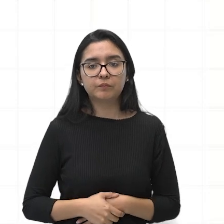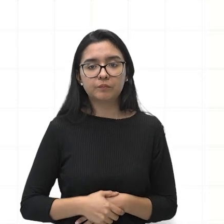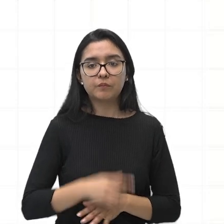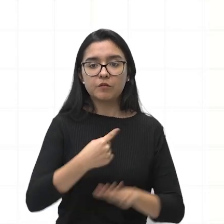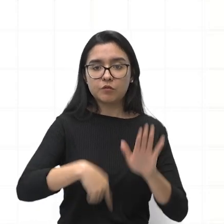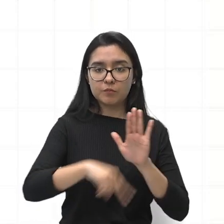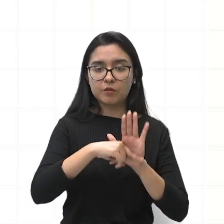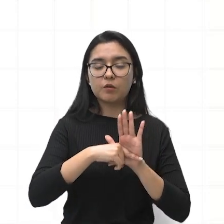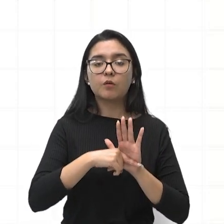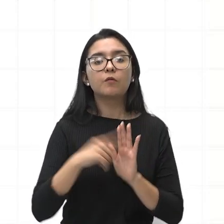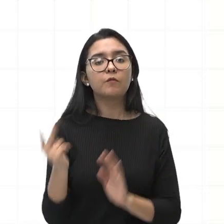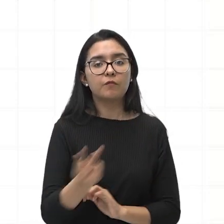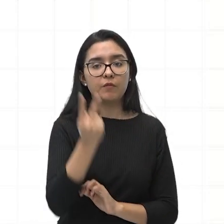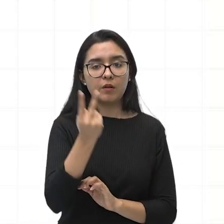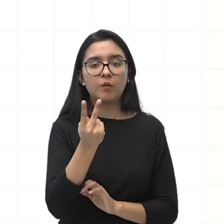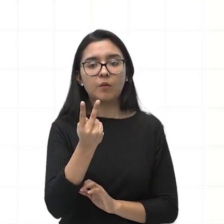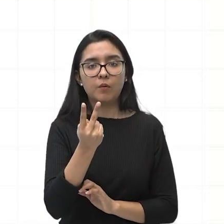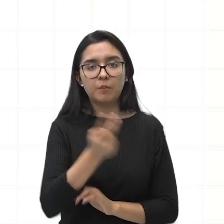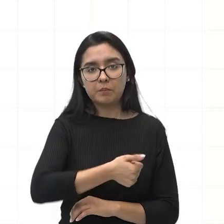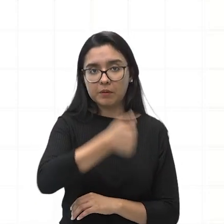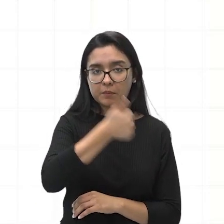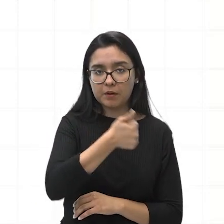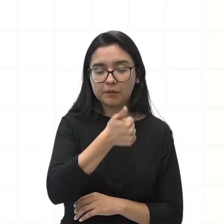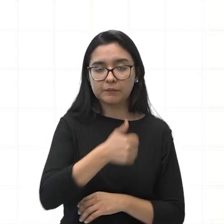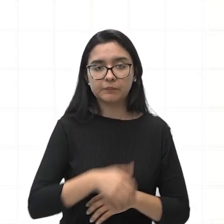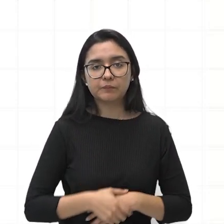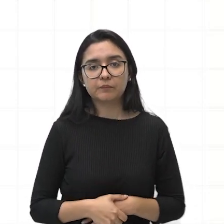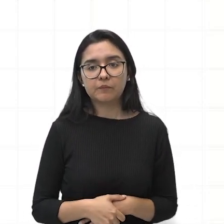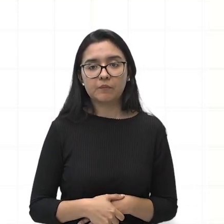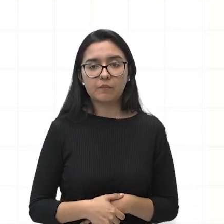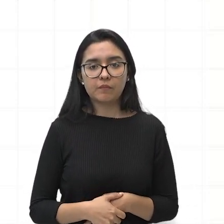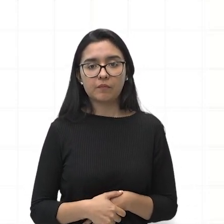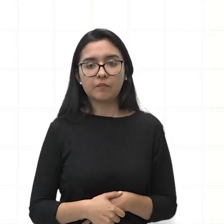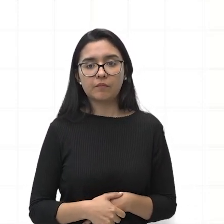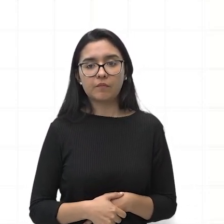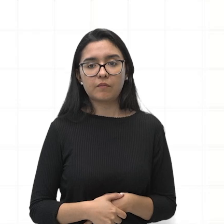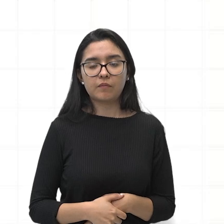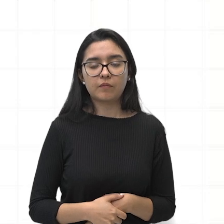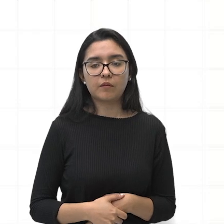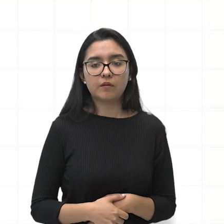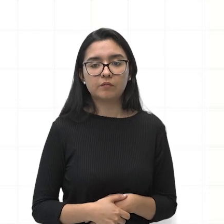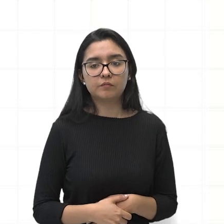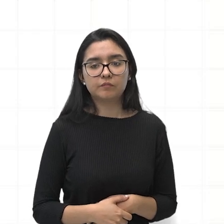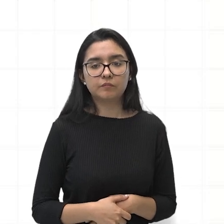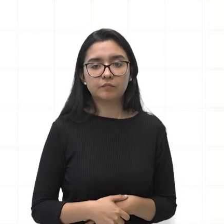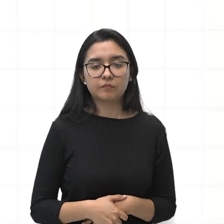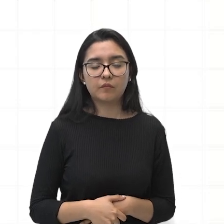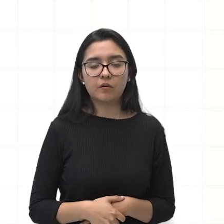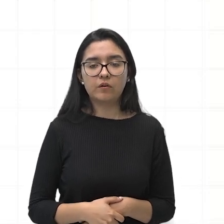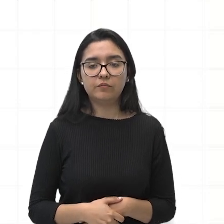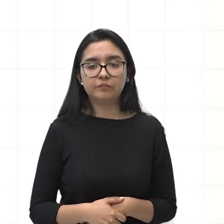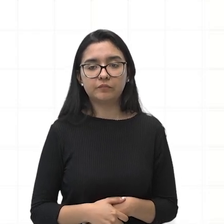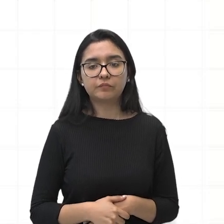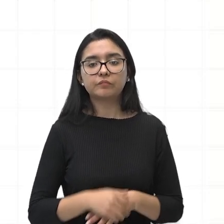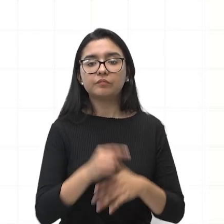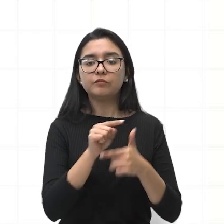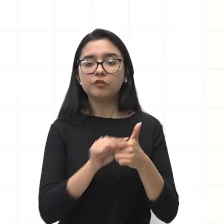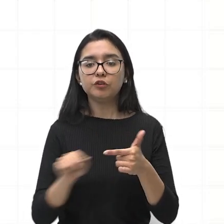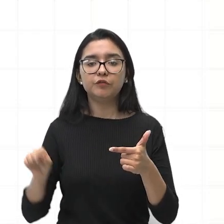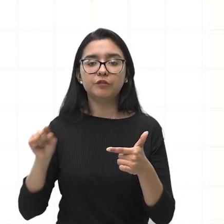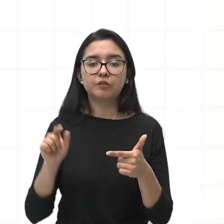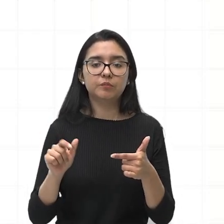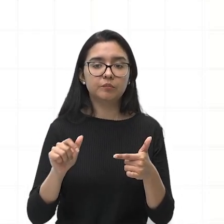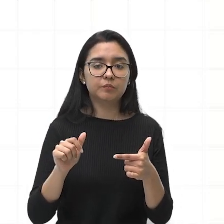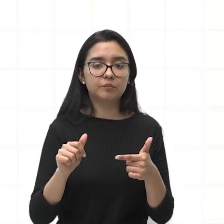preço inicial, certo? Que é o preço antigo, preço novo menos o preço antigo. Dividido por